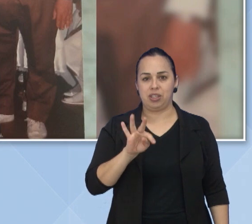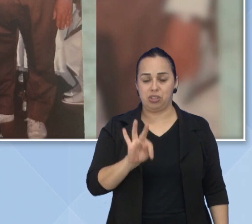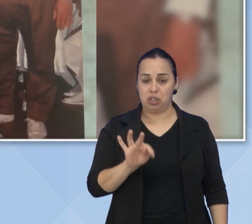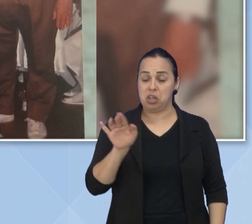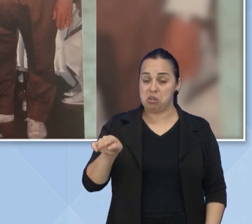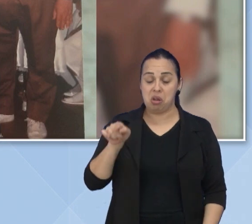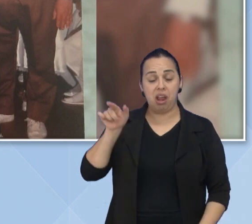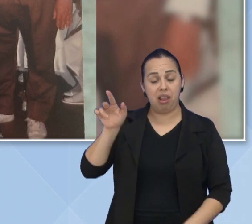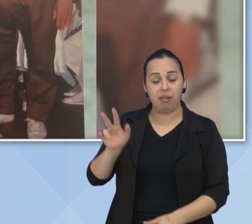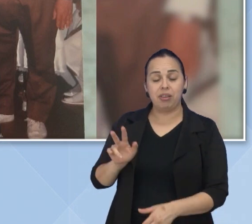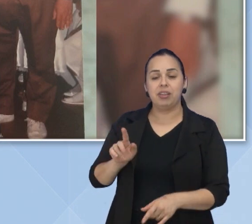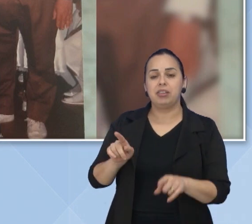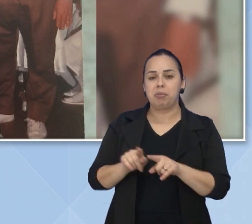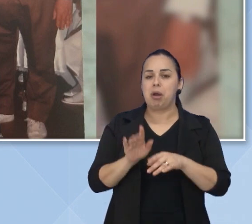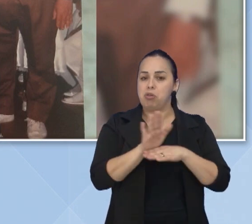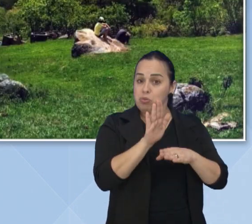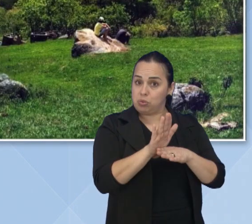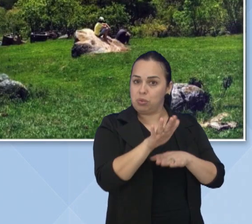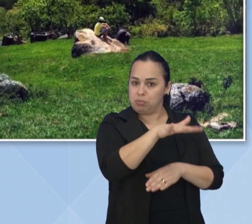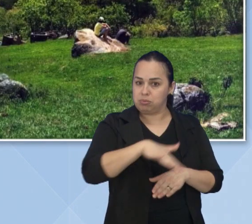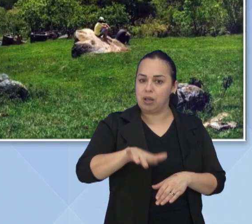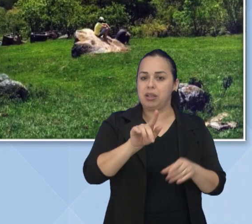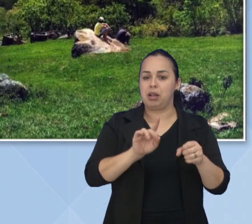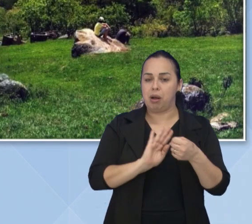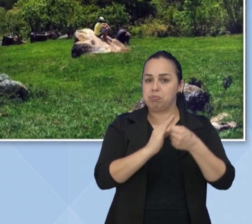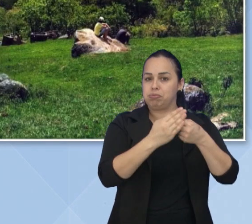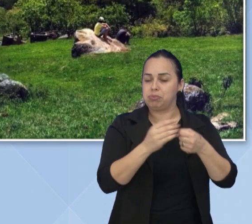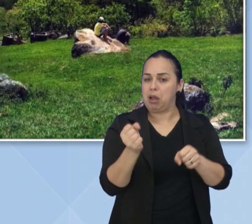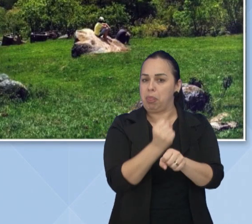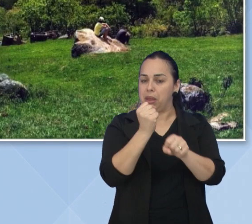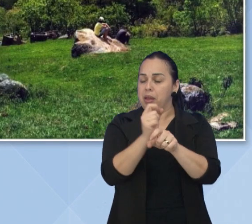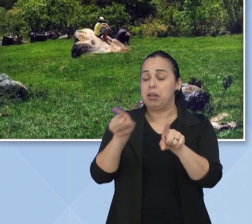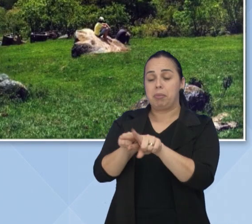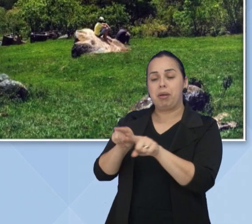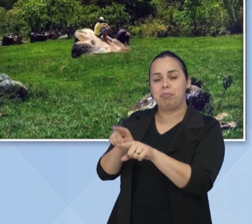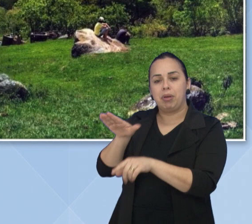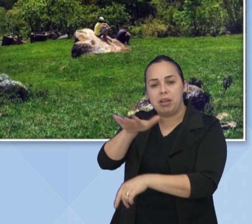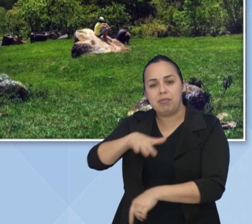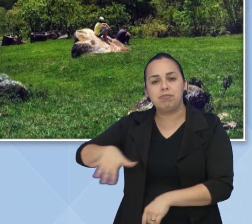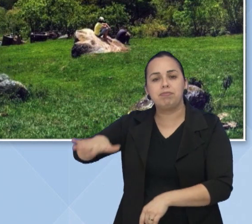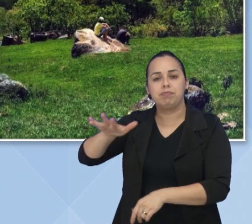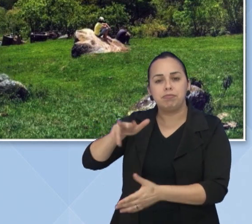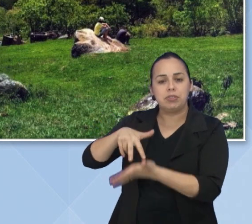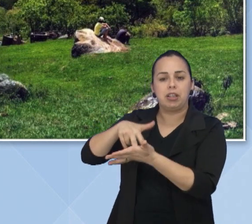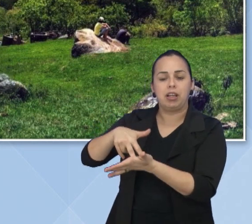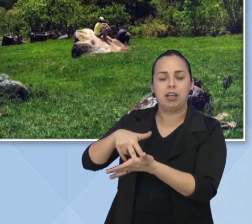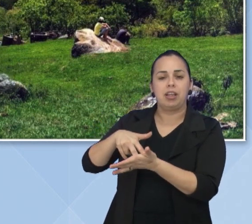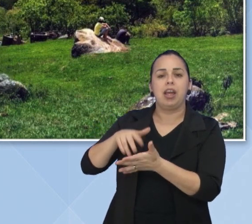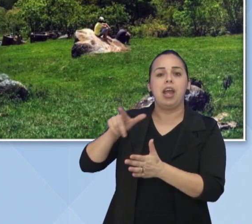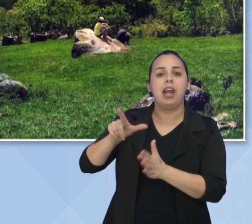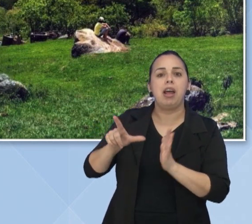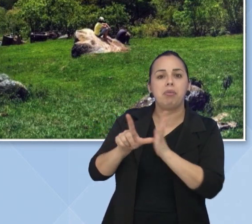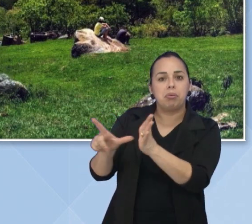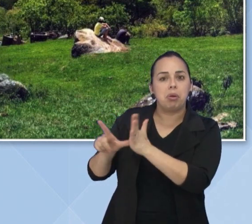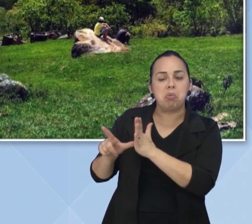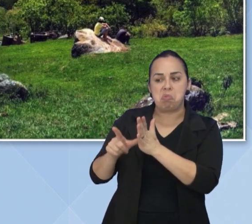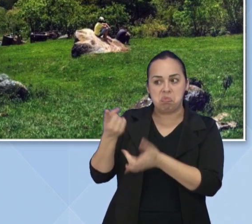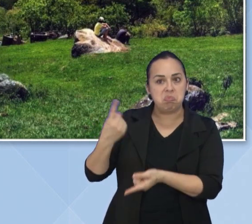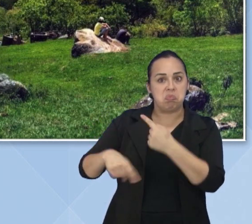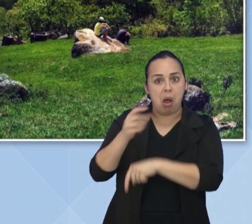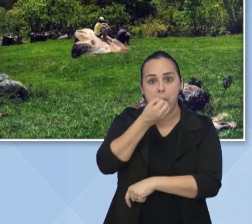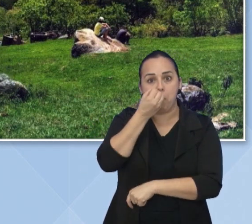central na evolução da área. Sebastião Mota de Oliveira foi mais do que um comerciante